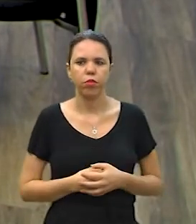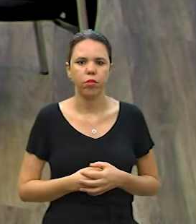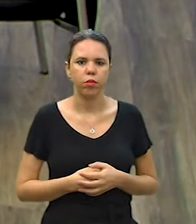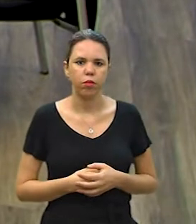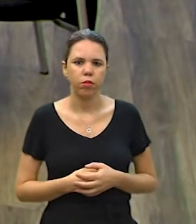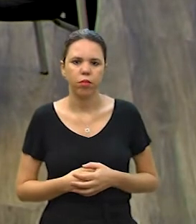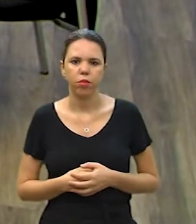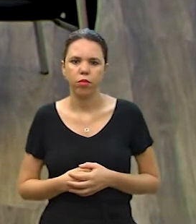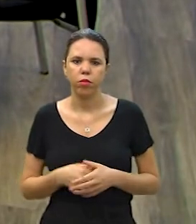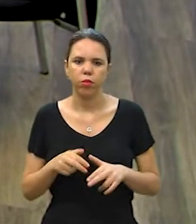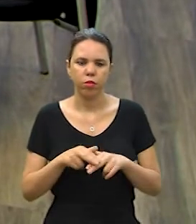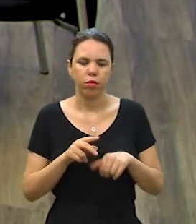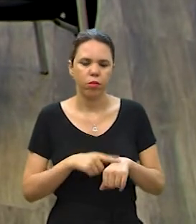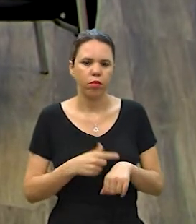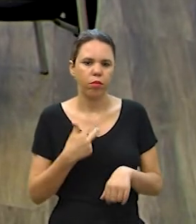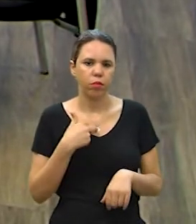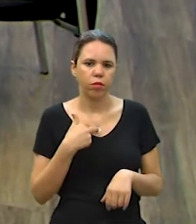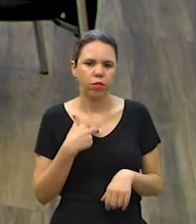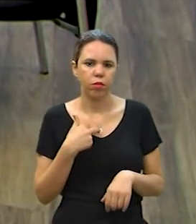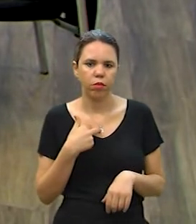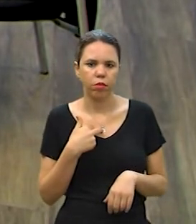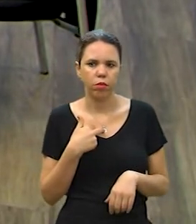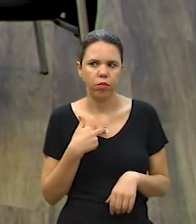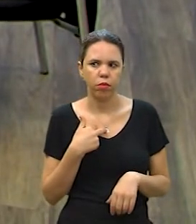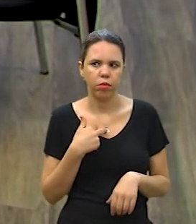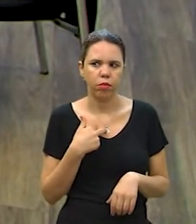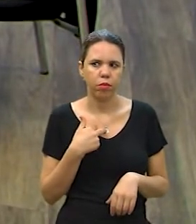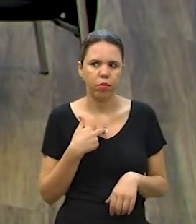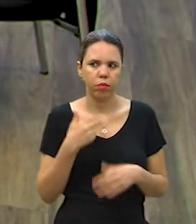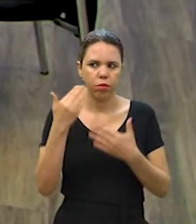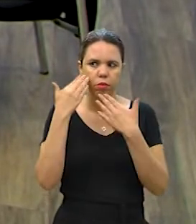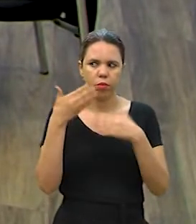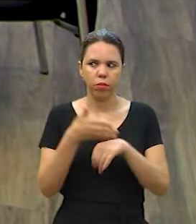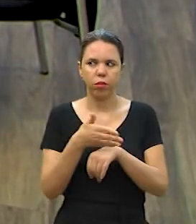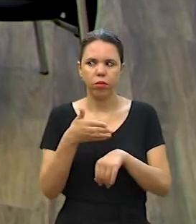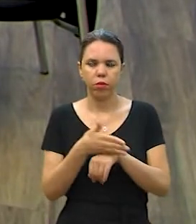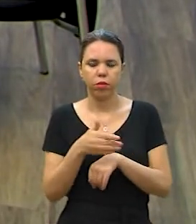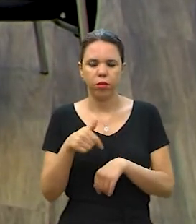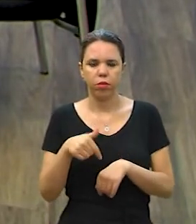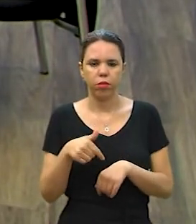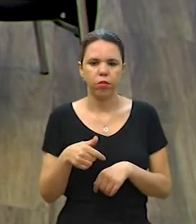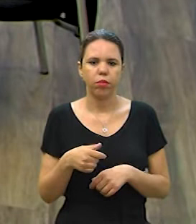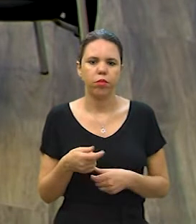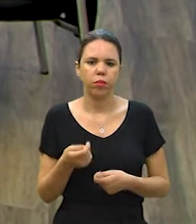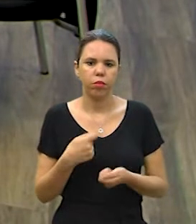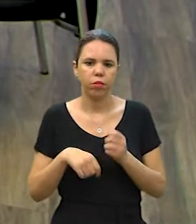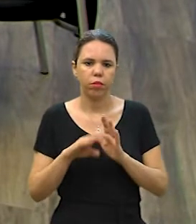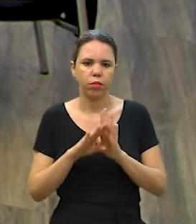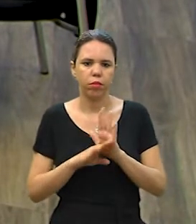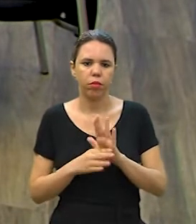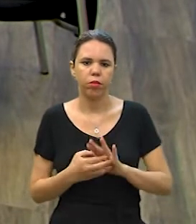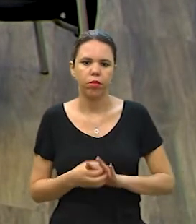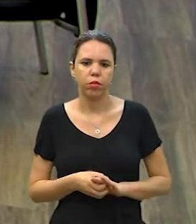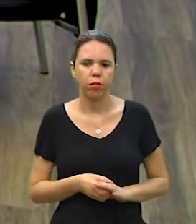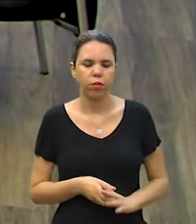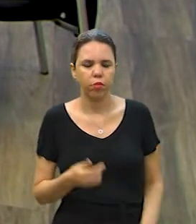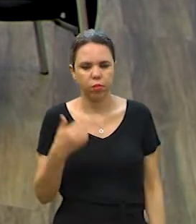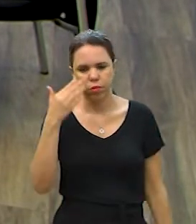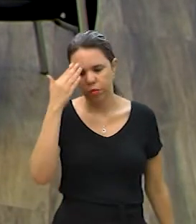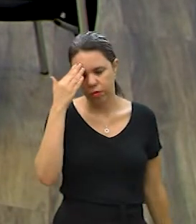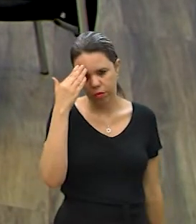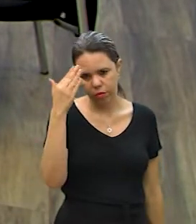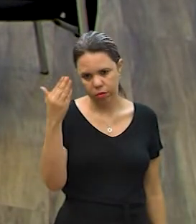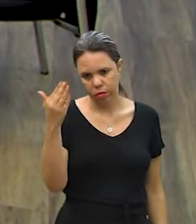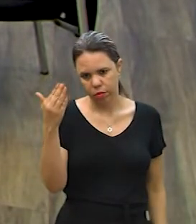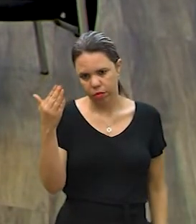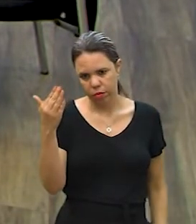por conta do tempo não vai dar, mas agradeço a sua participação aqui ao Questão de Ordem. Eu que agradeço